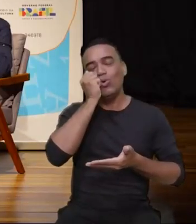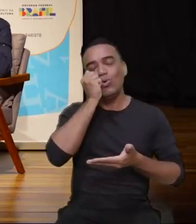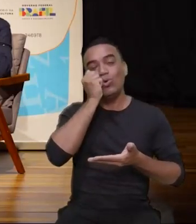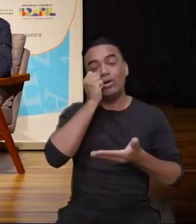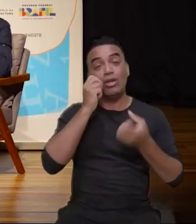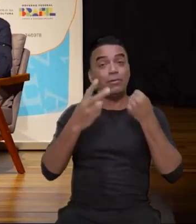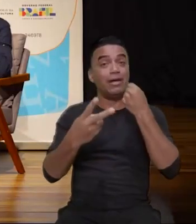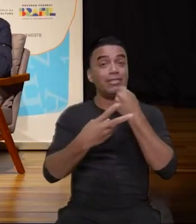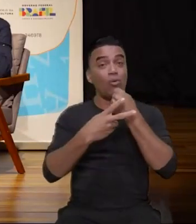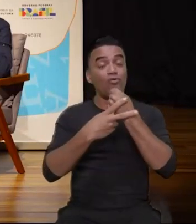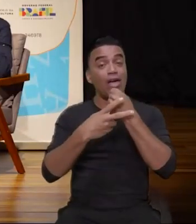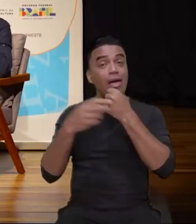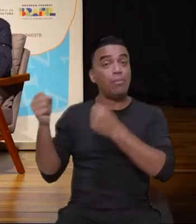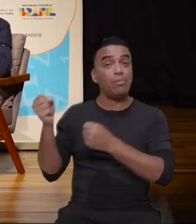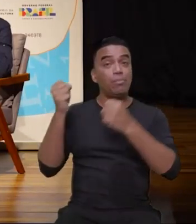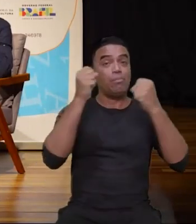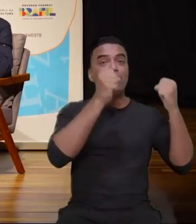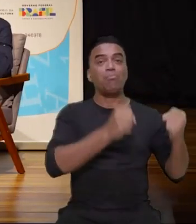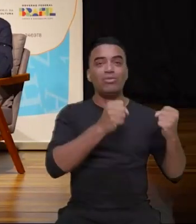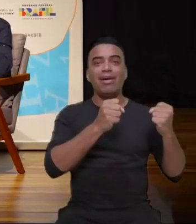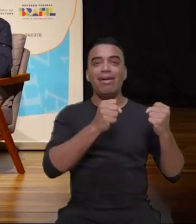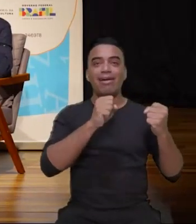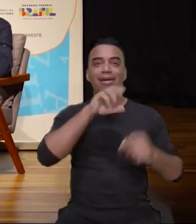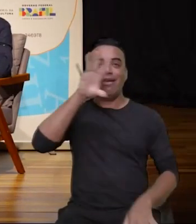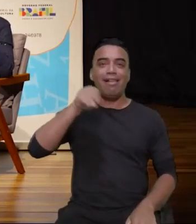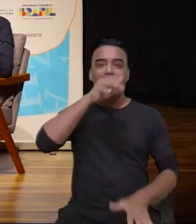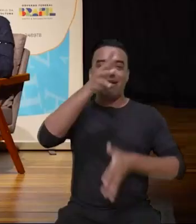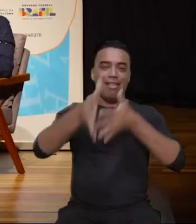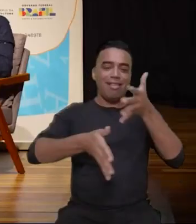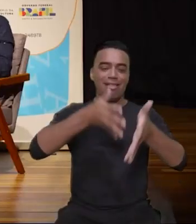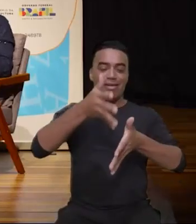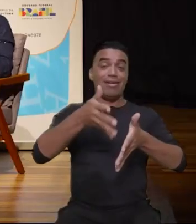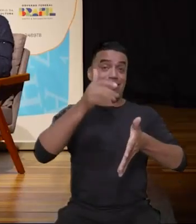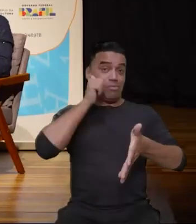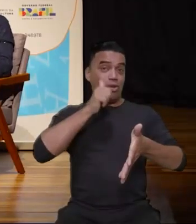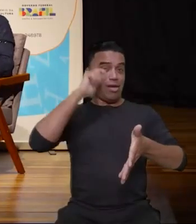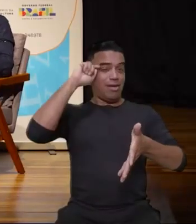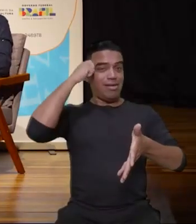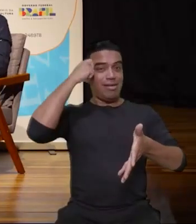verbo, até o poder de dicção dessa mulher, até a fala dessa mulher,